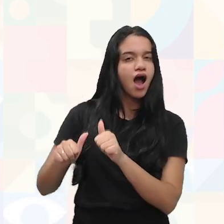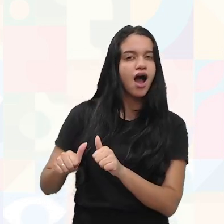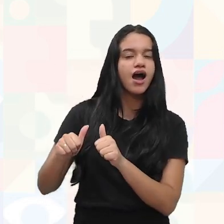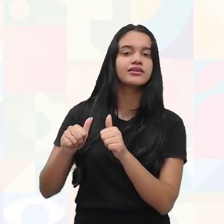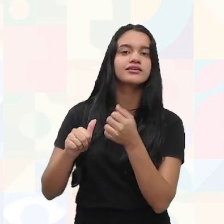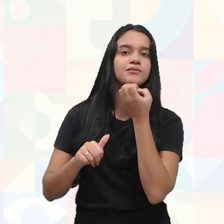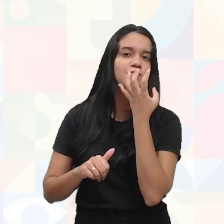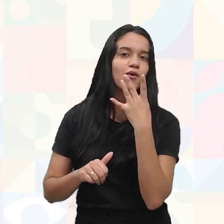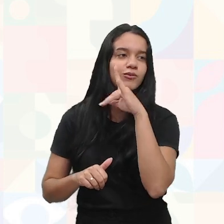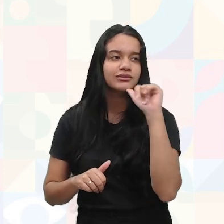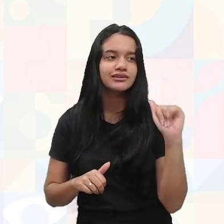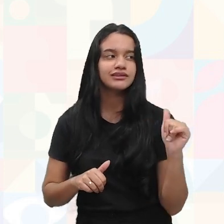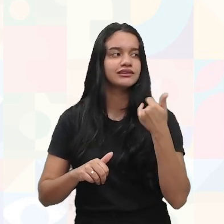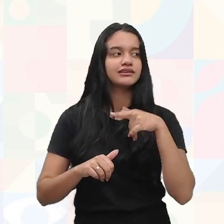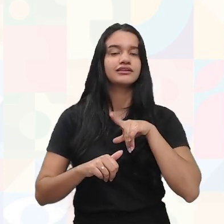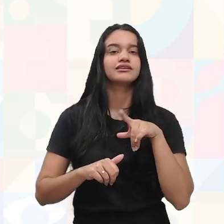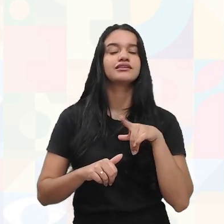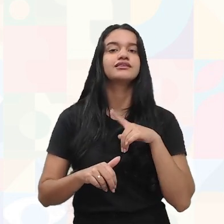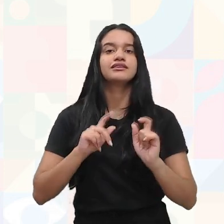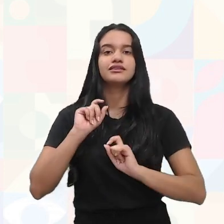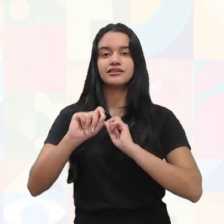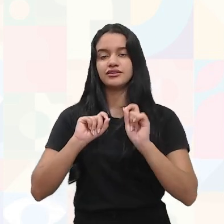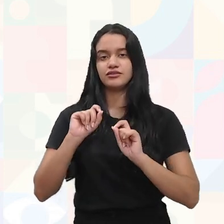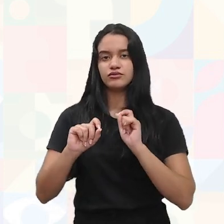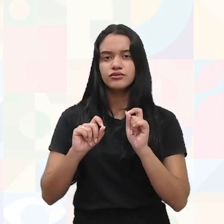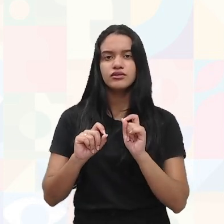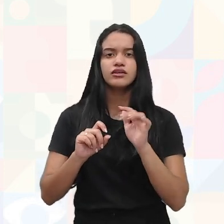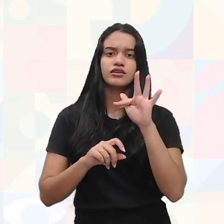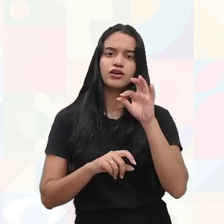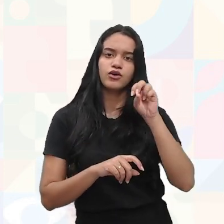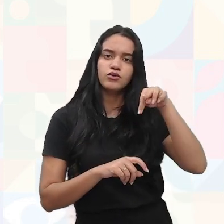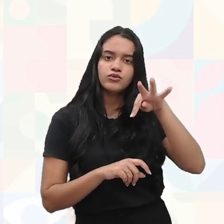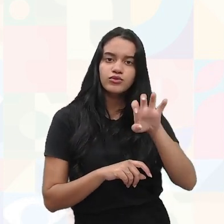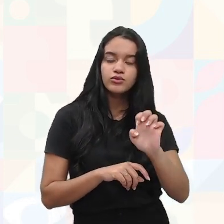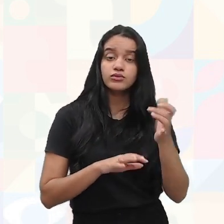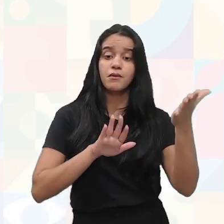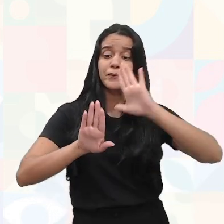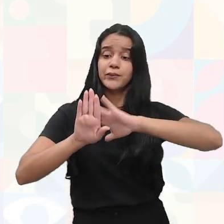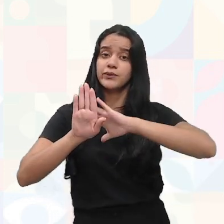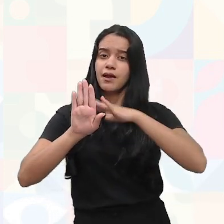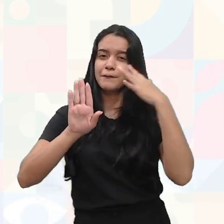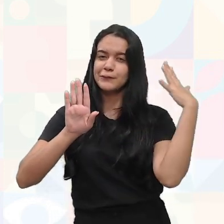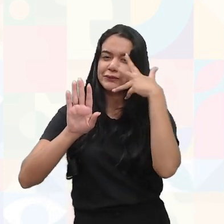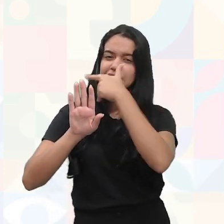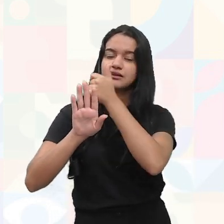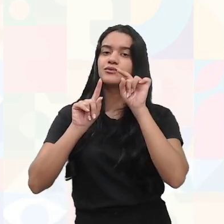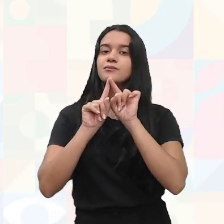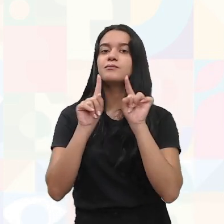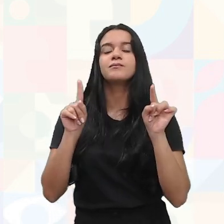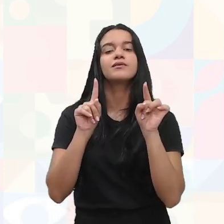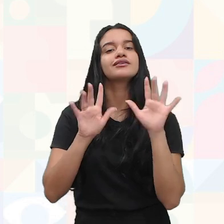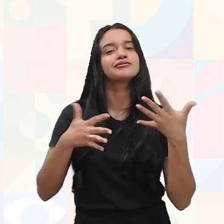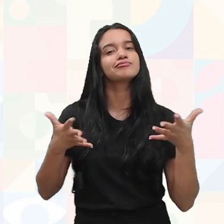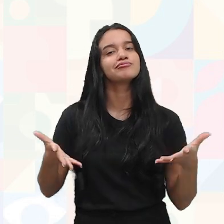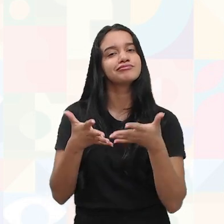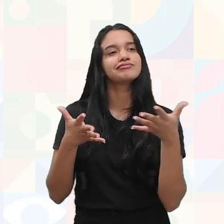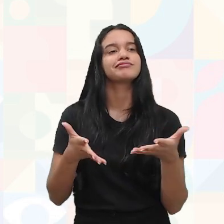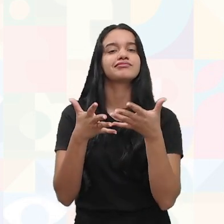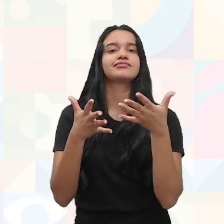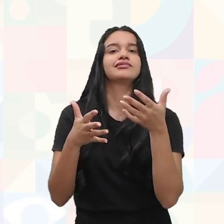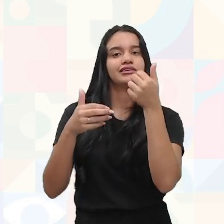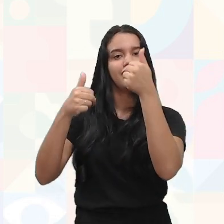bom dia, que tem ali uma fonte, que tem um fundo bem bonito, mas você vai poder animar aquela